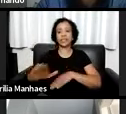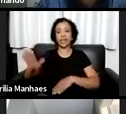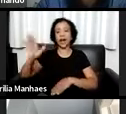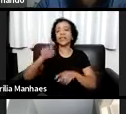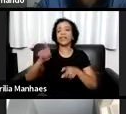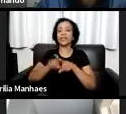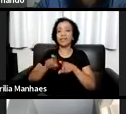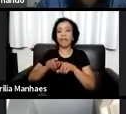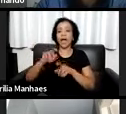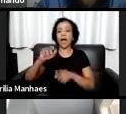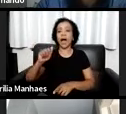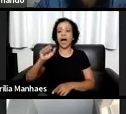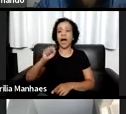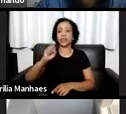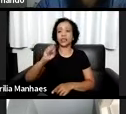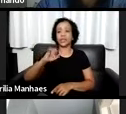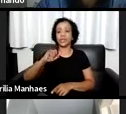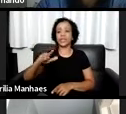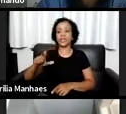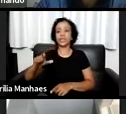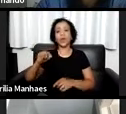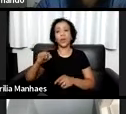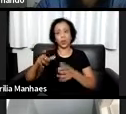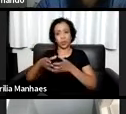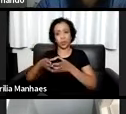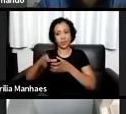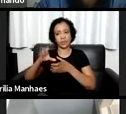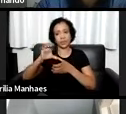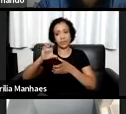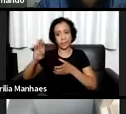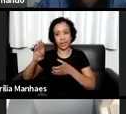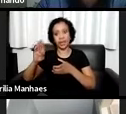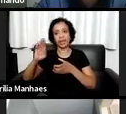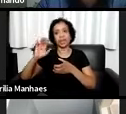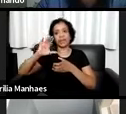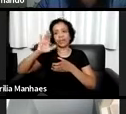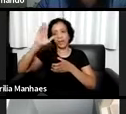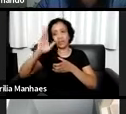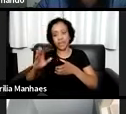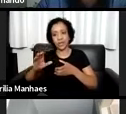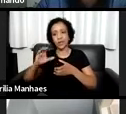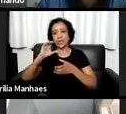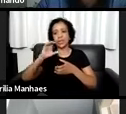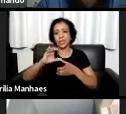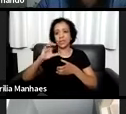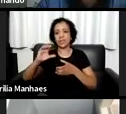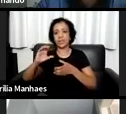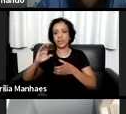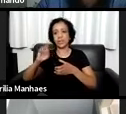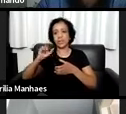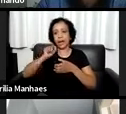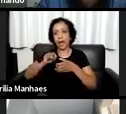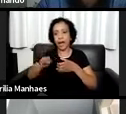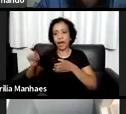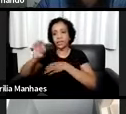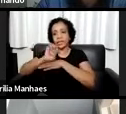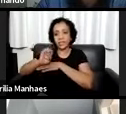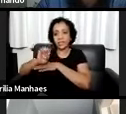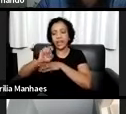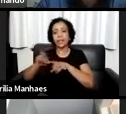associacional. Mas, na realidade, nós temos irmãos e irmãs que estão fora do Brasil, mas participando